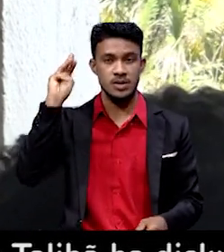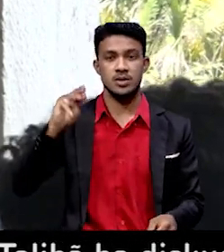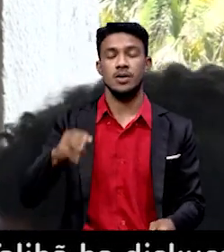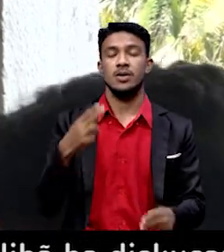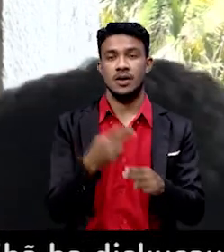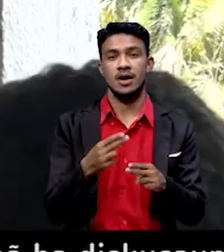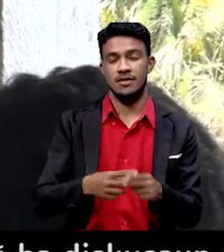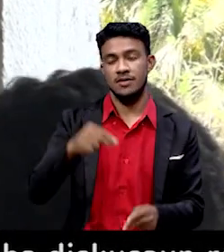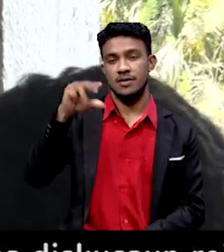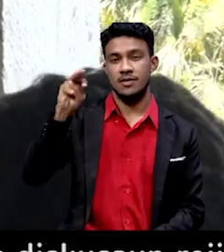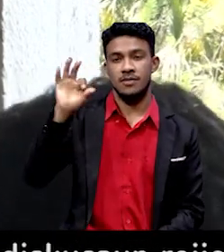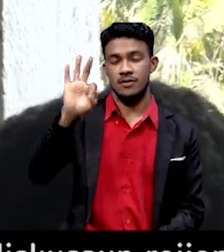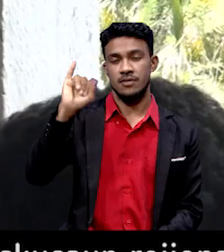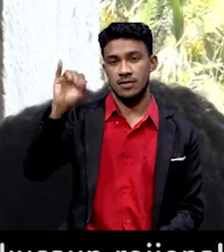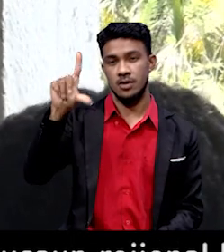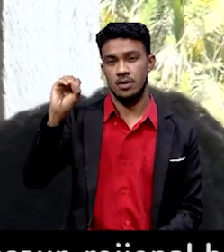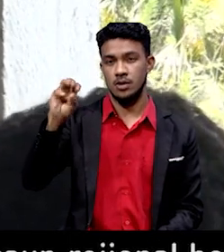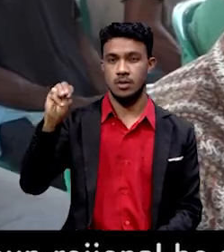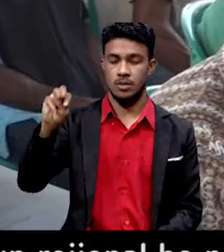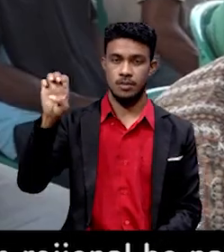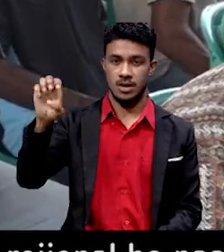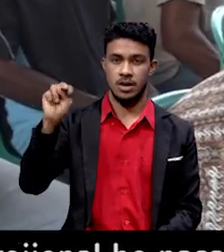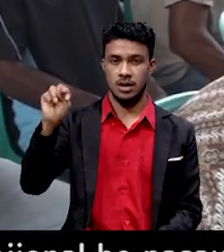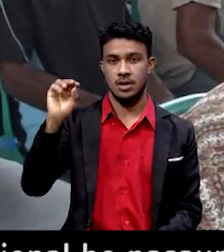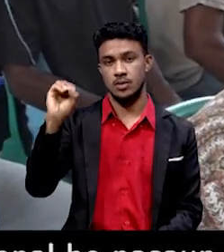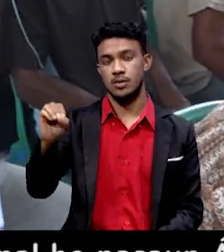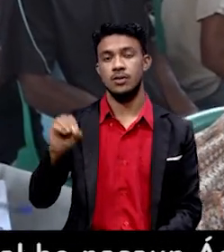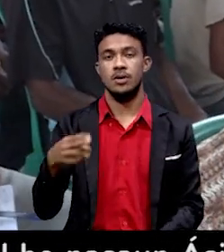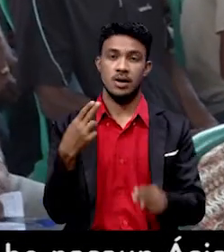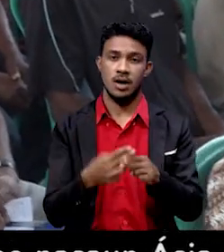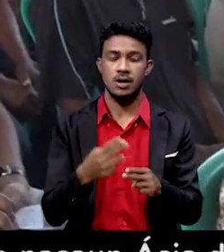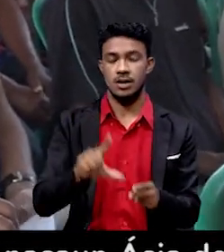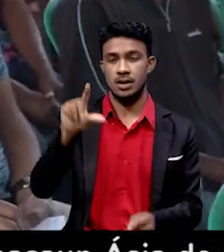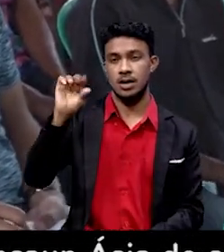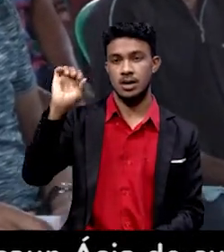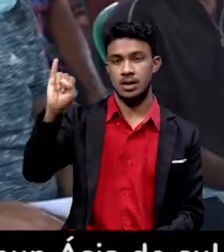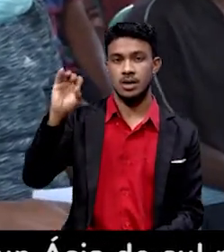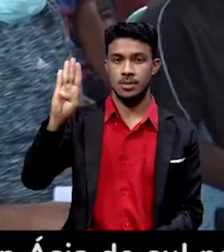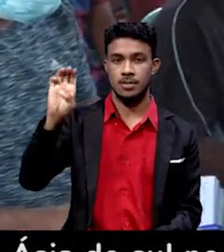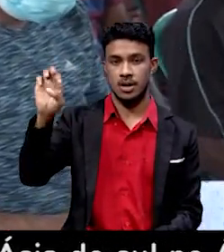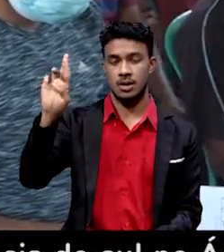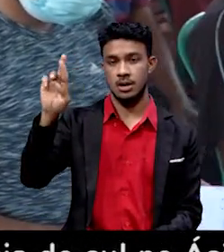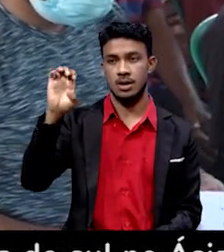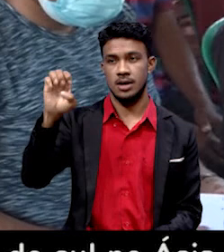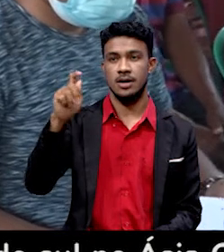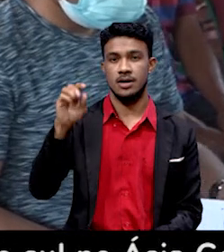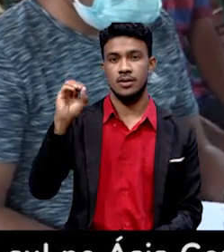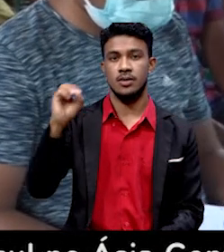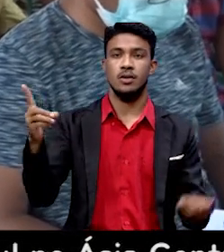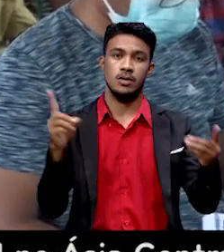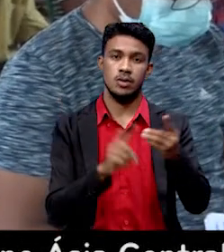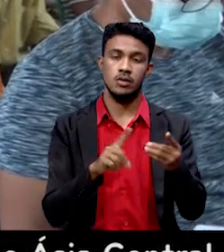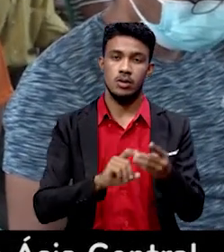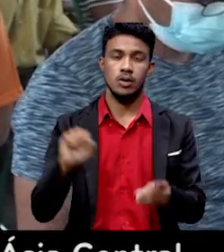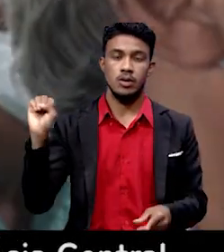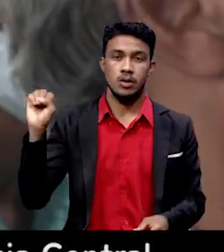kampanha contra COVID-19. Liberato Araújo Hateten e a Loron Ronoresen Lima fulan agosto, comunidade